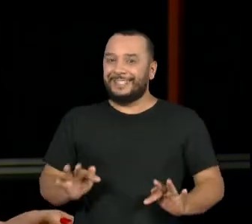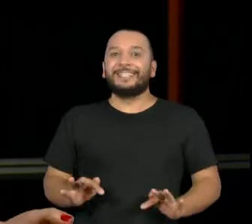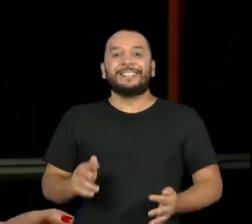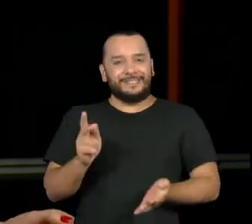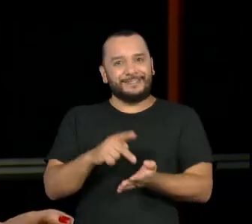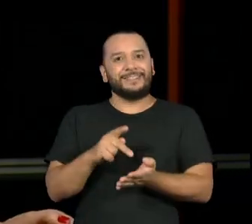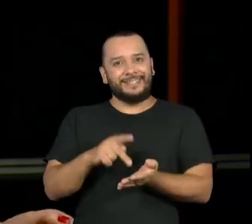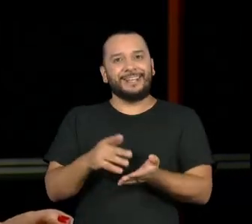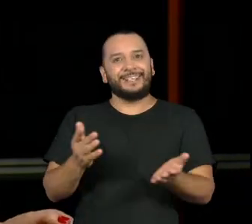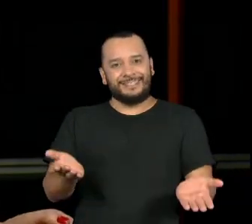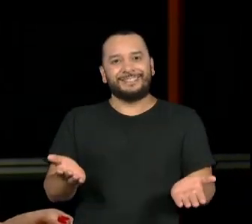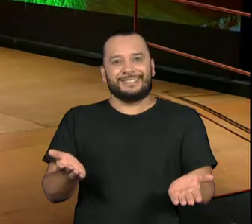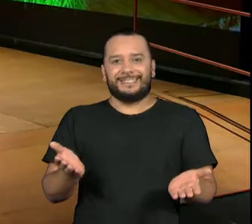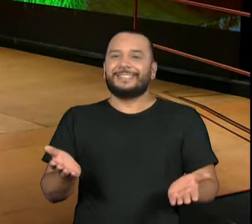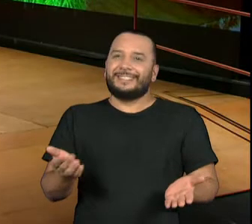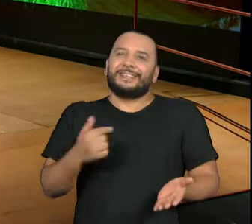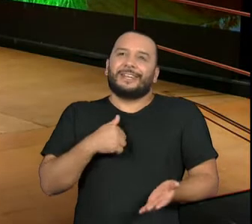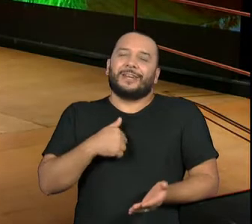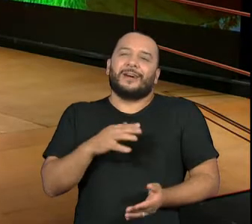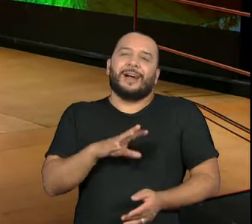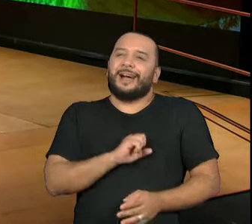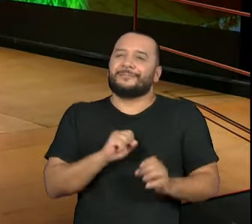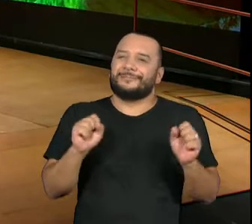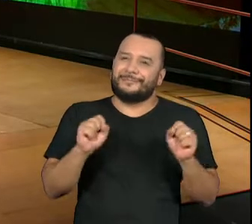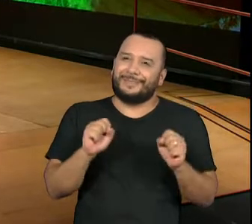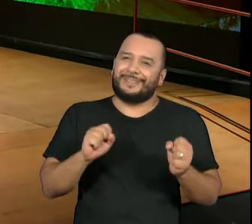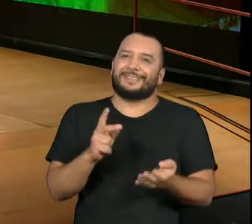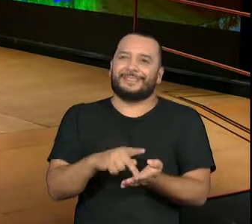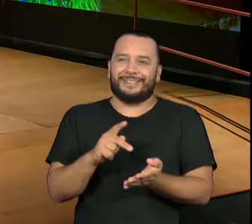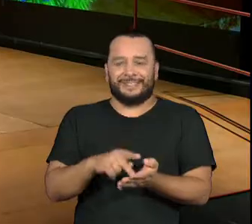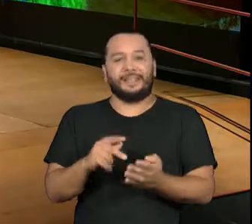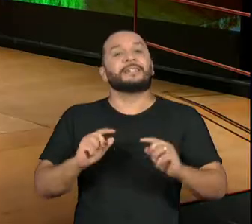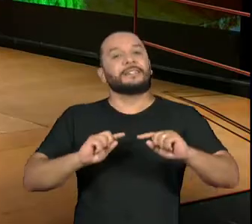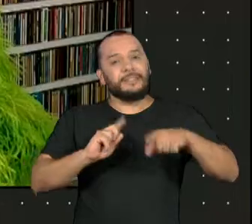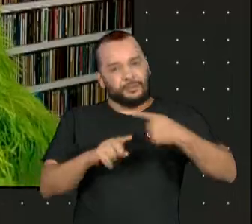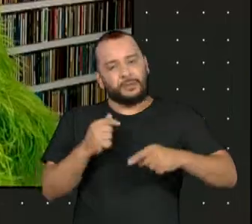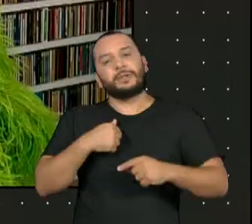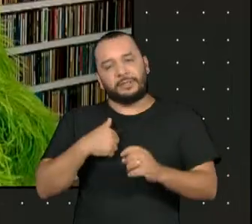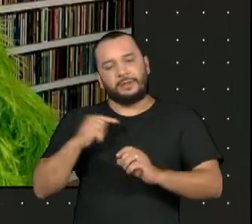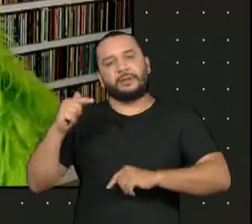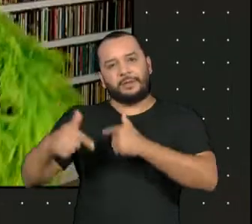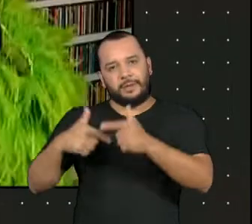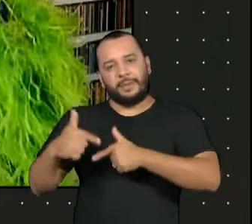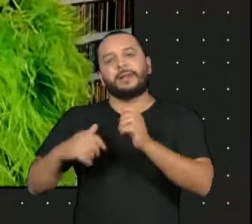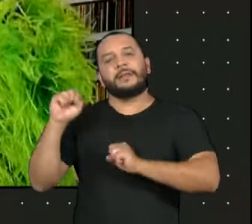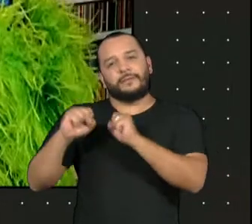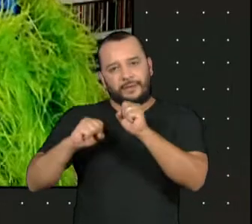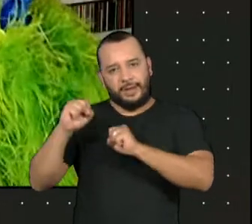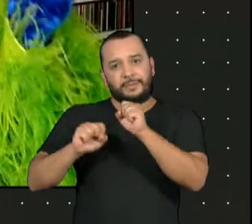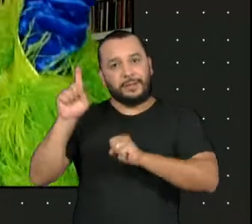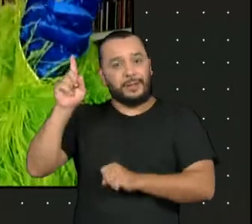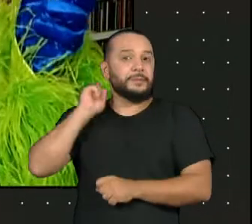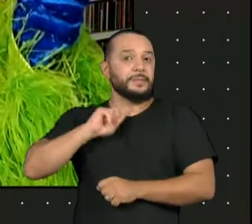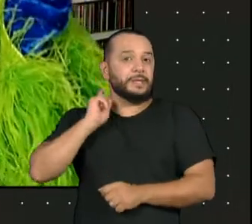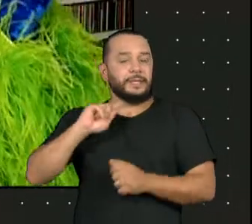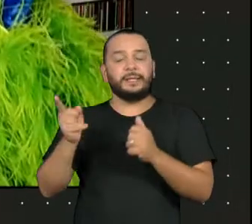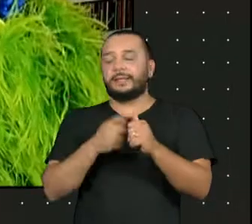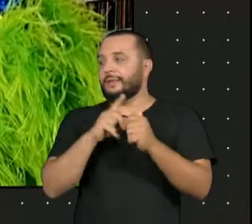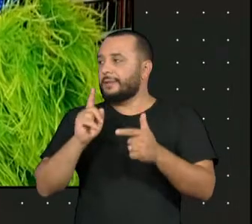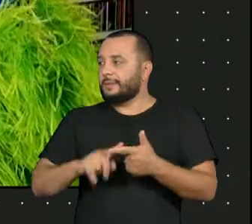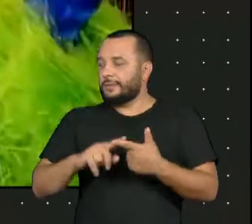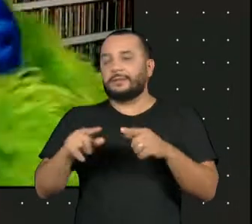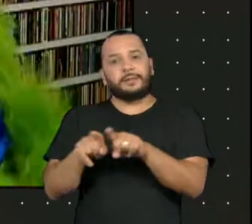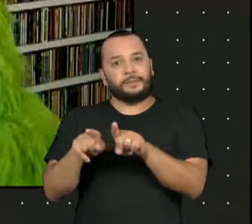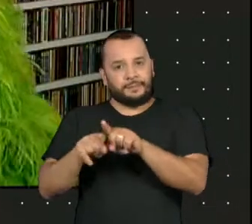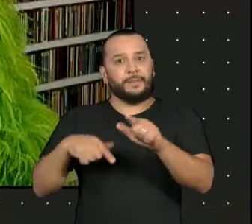Maria Alcina. Eu amei. E aí depois trabalhei na Fábrica Industrial Cataguases, depois trabalhei